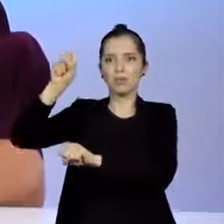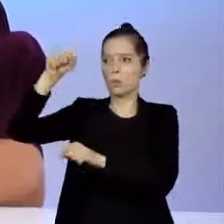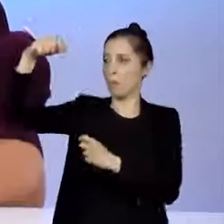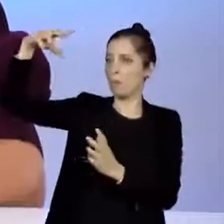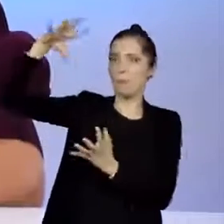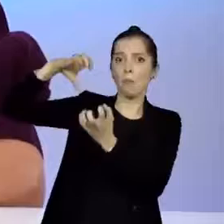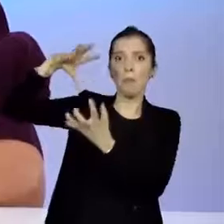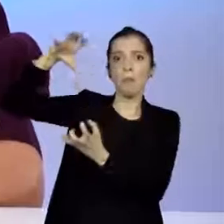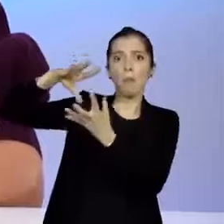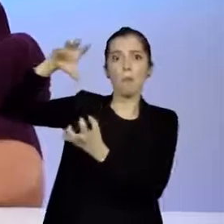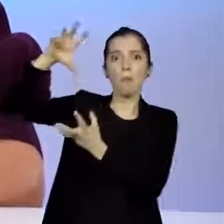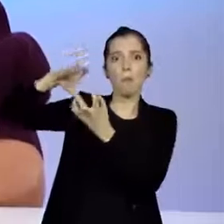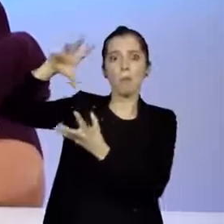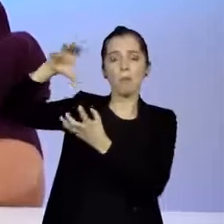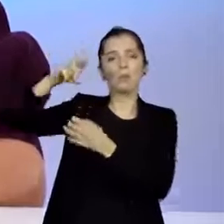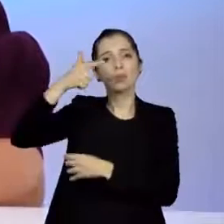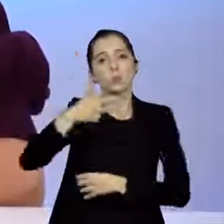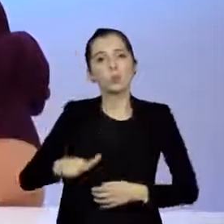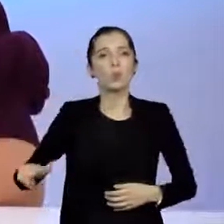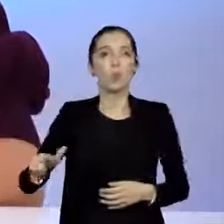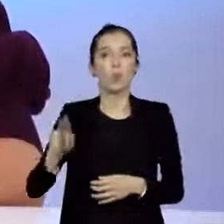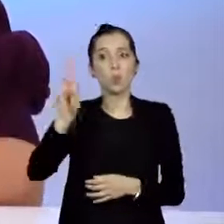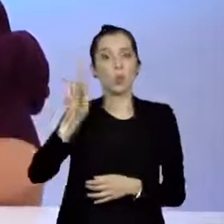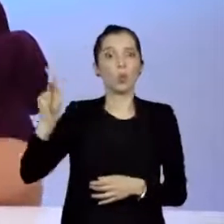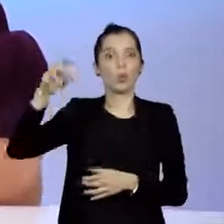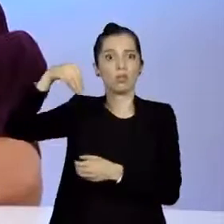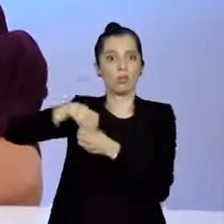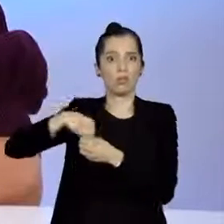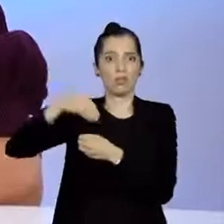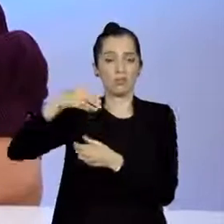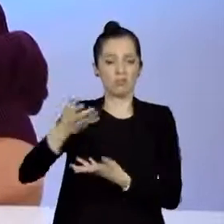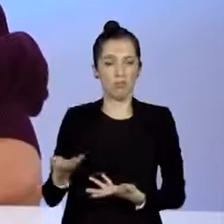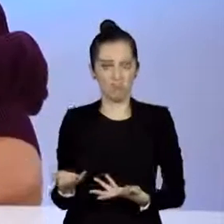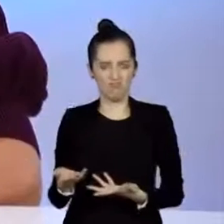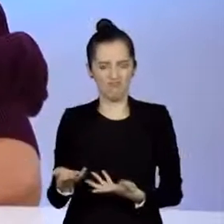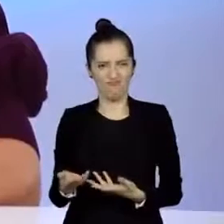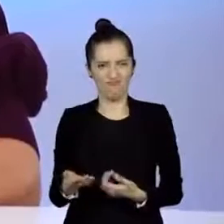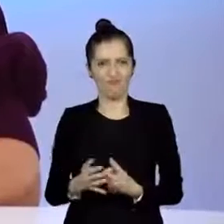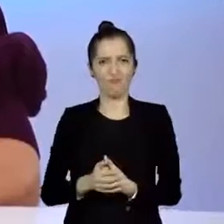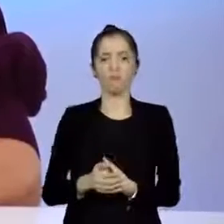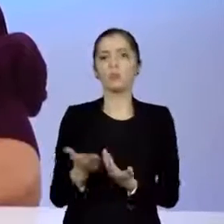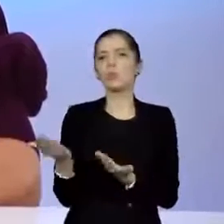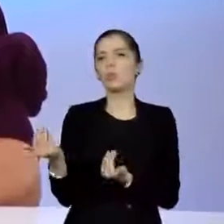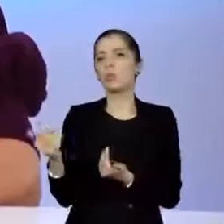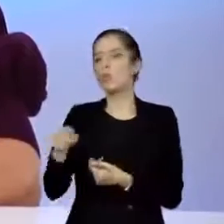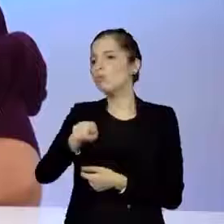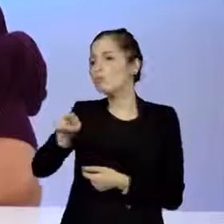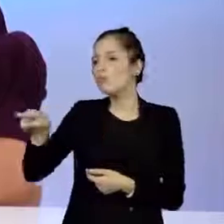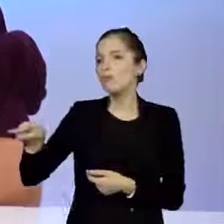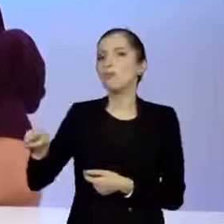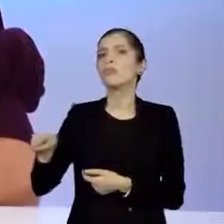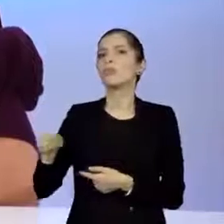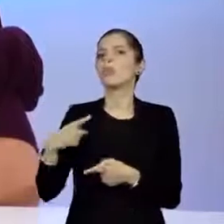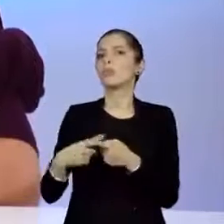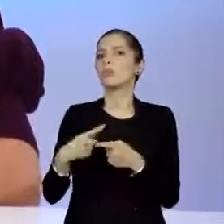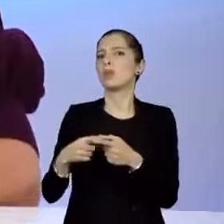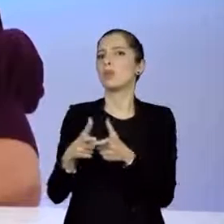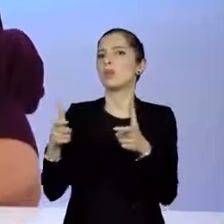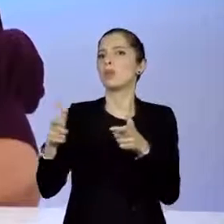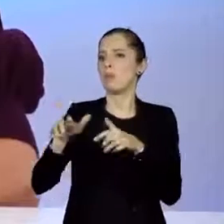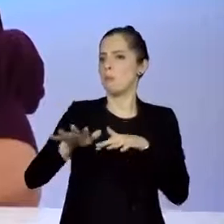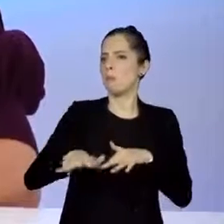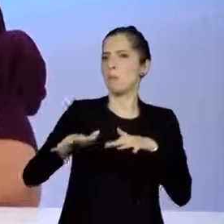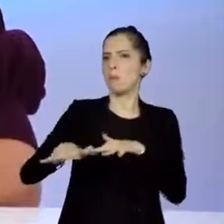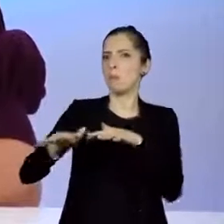também eu queria perguntar sobre essa questão dos jovens. A maioria dos manifestantes lá são jovens, são meninos às vezes de 12 ou